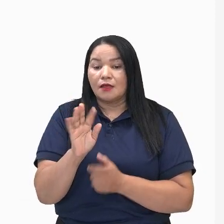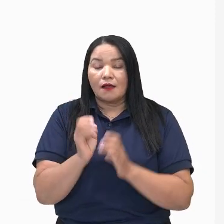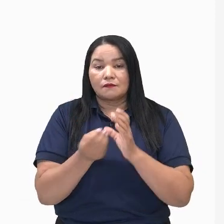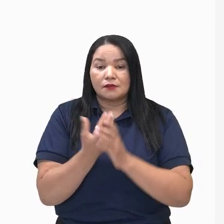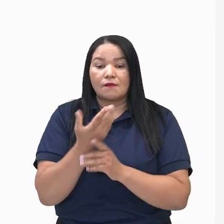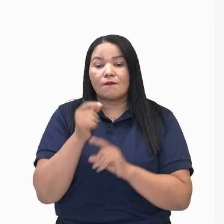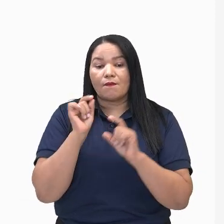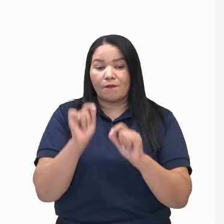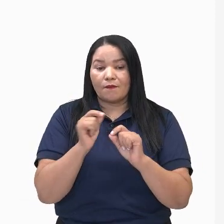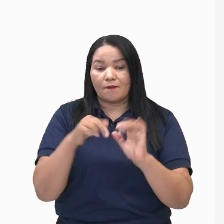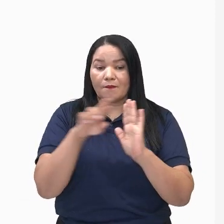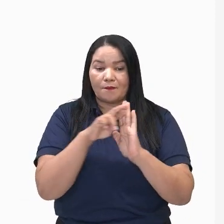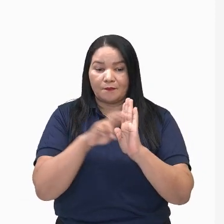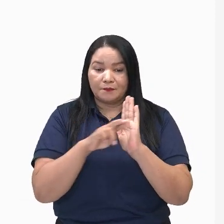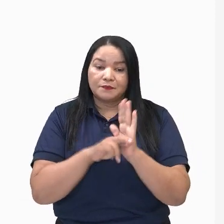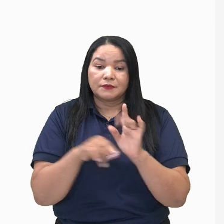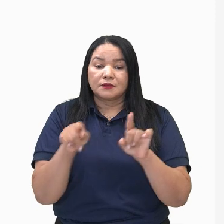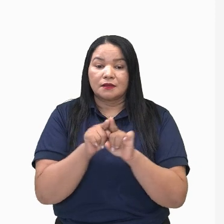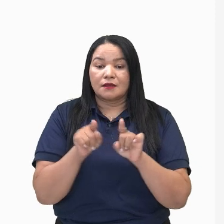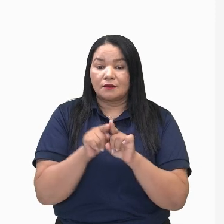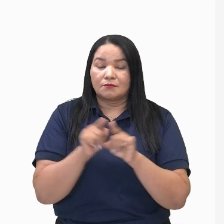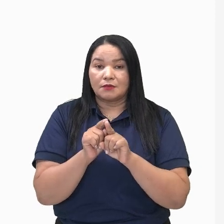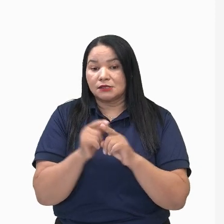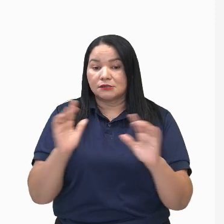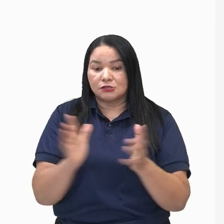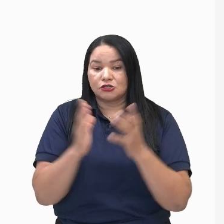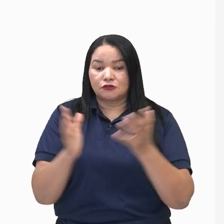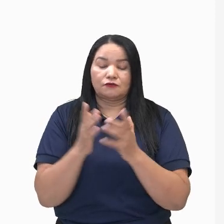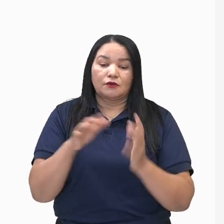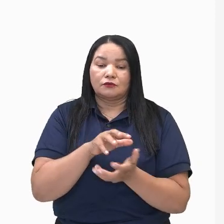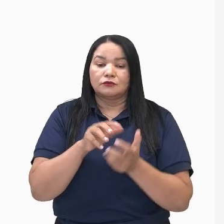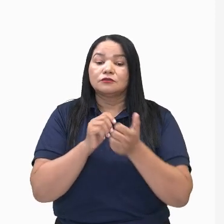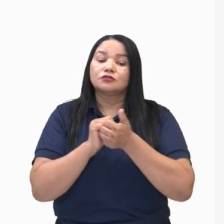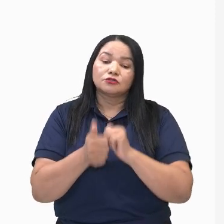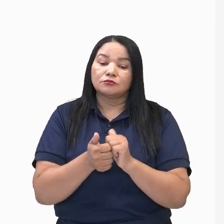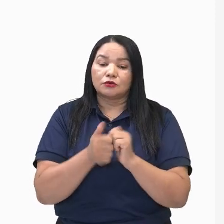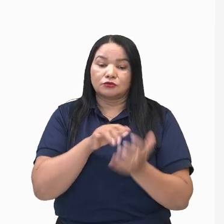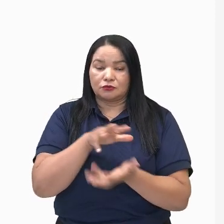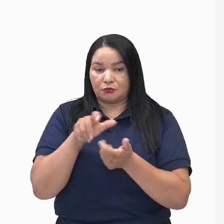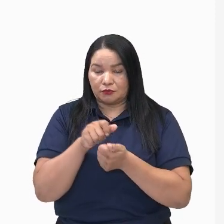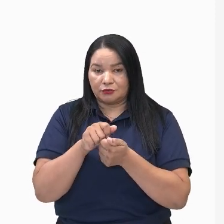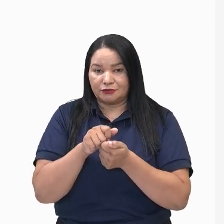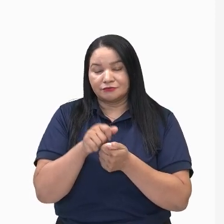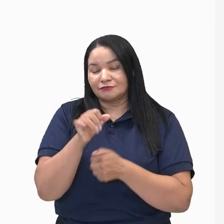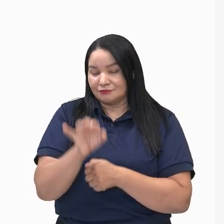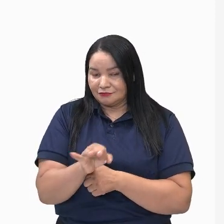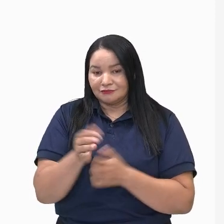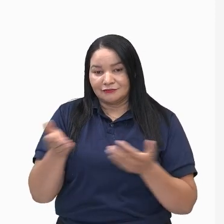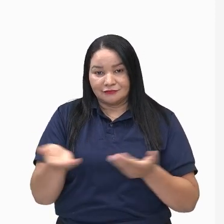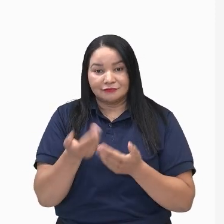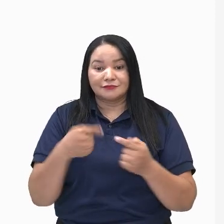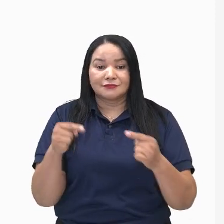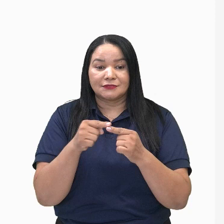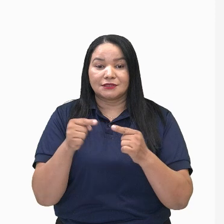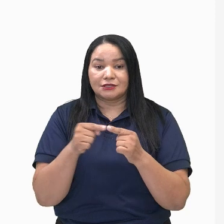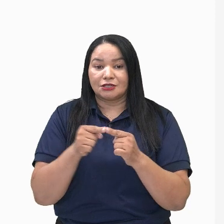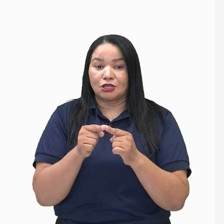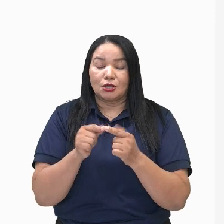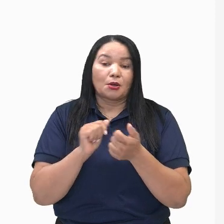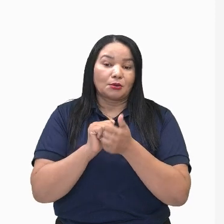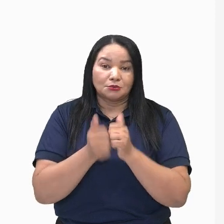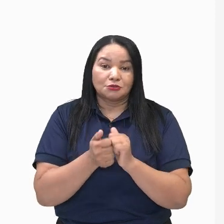para regulamentar e promover o esporte globalmente. Deu muito certo. Hoje é uma modalidade